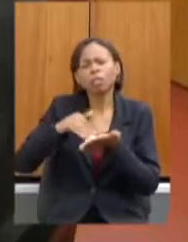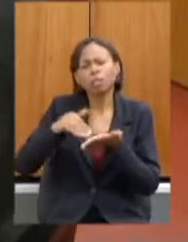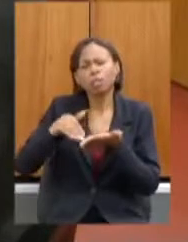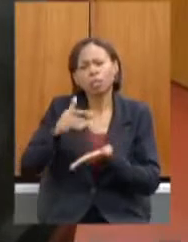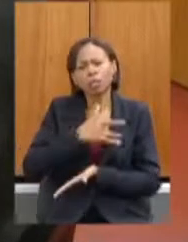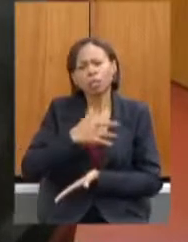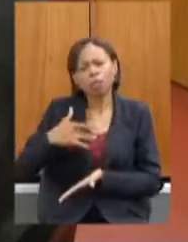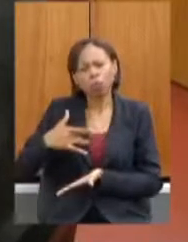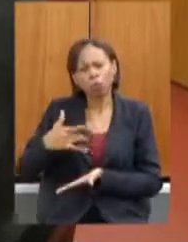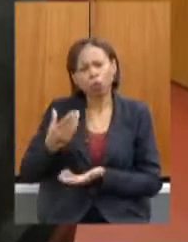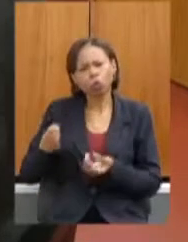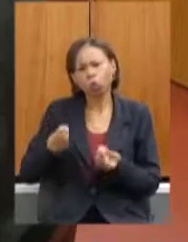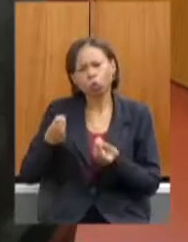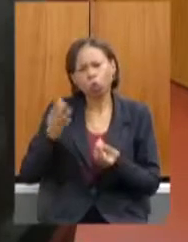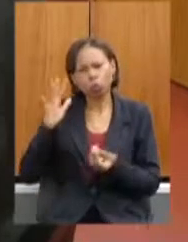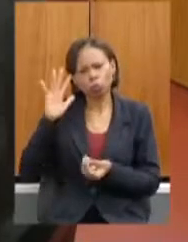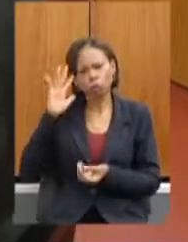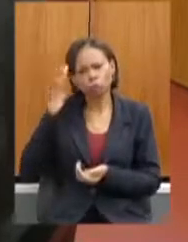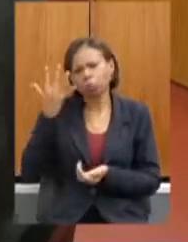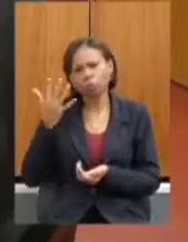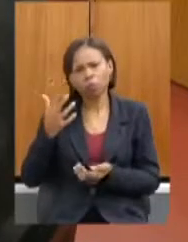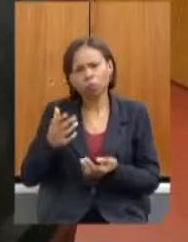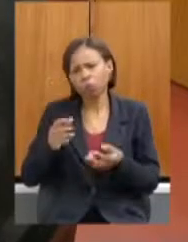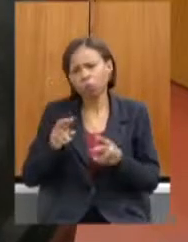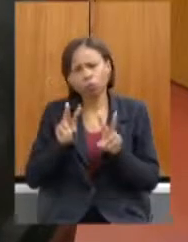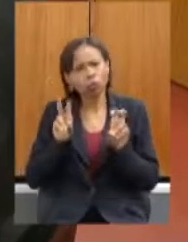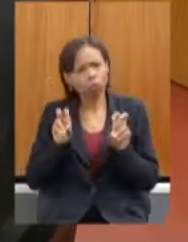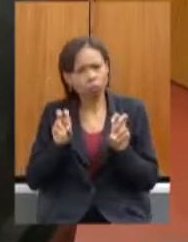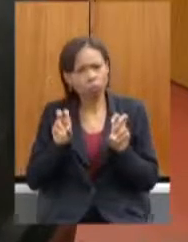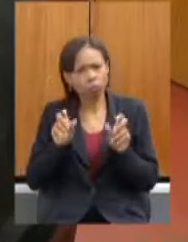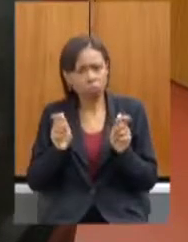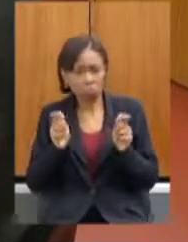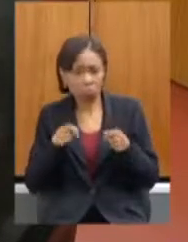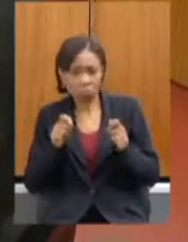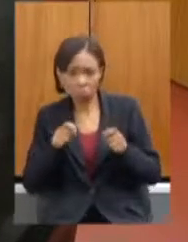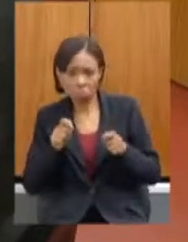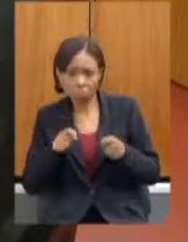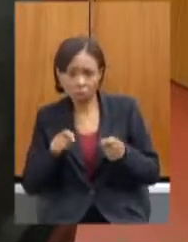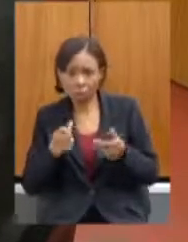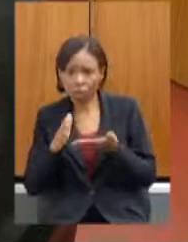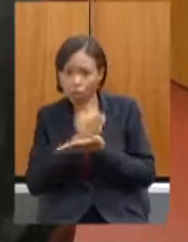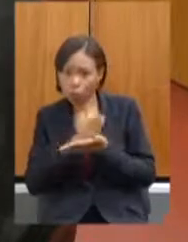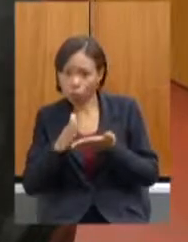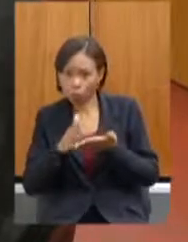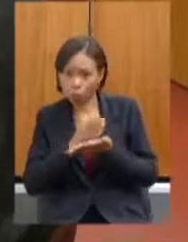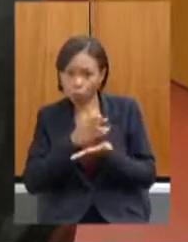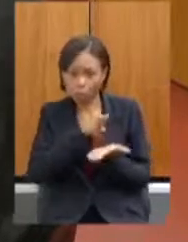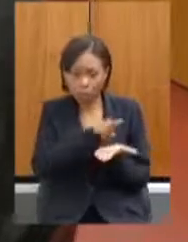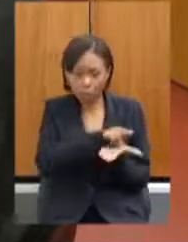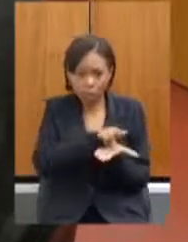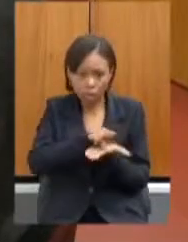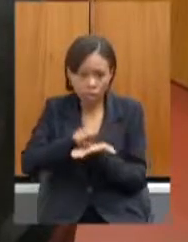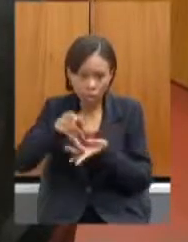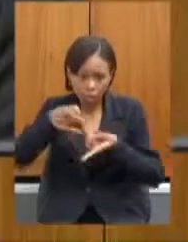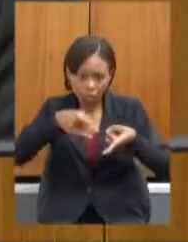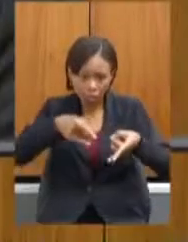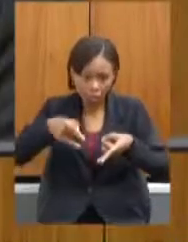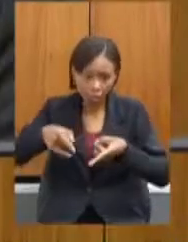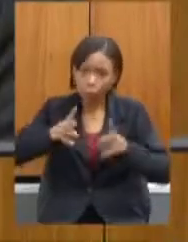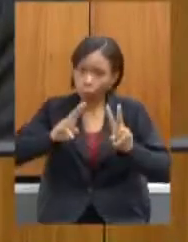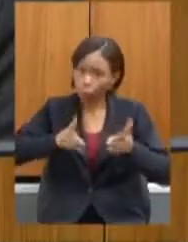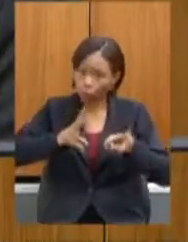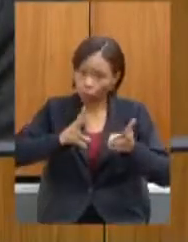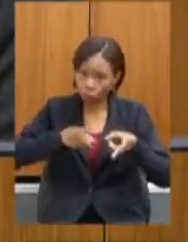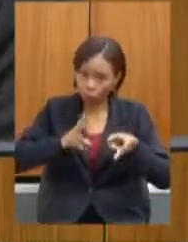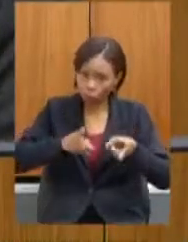em relação a isso né se Há a possibilidade de alguns desses leitos se manterem atendimento à